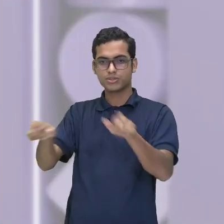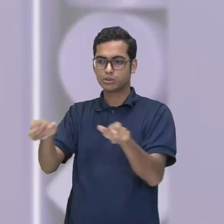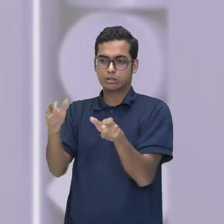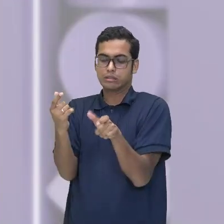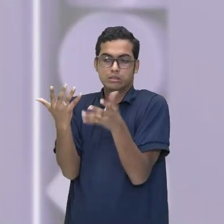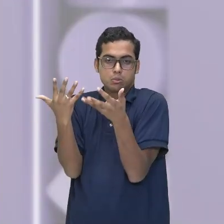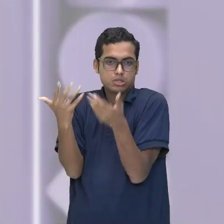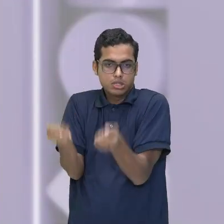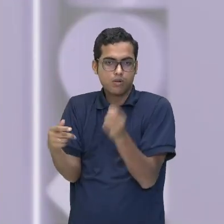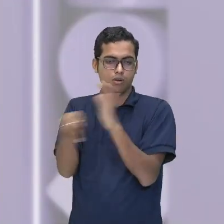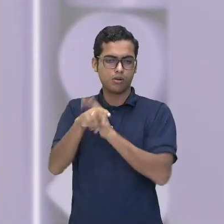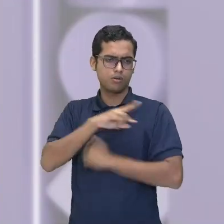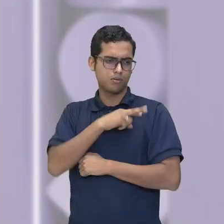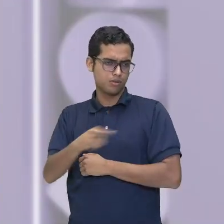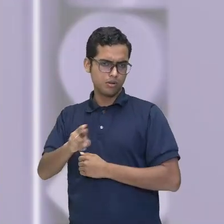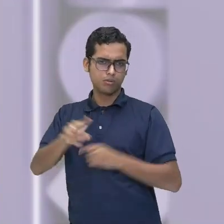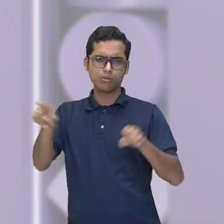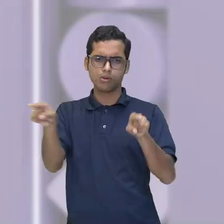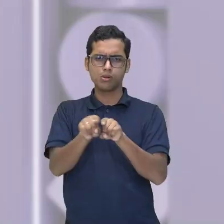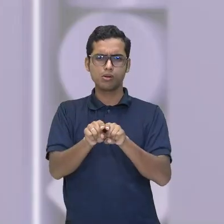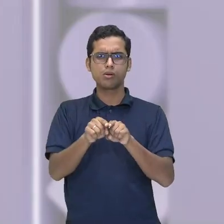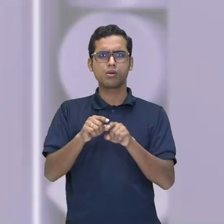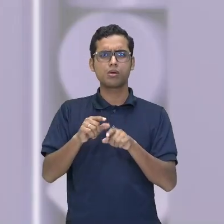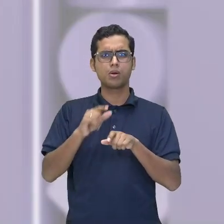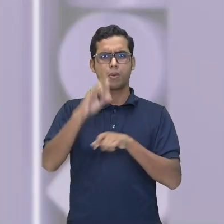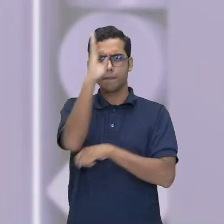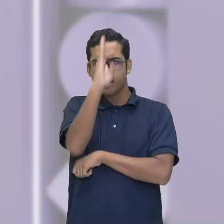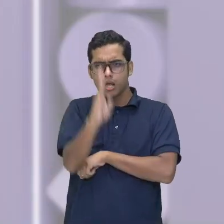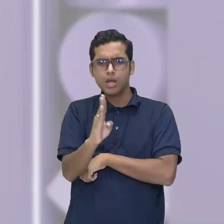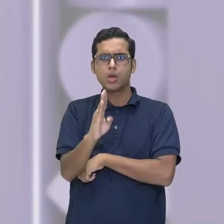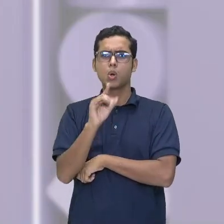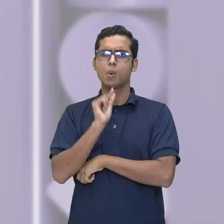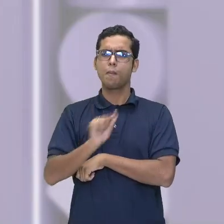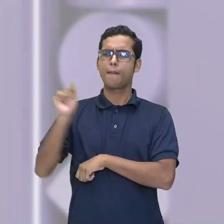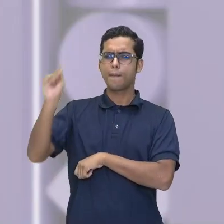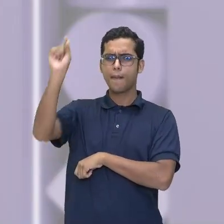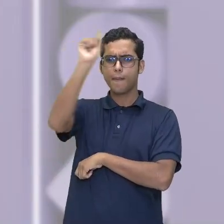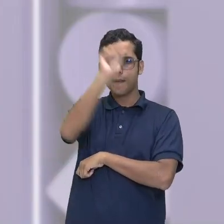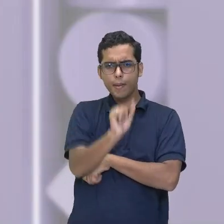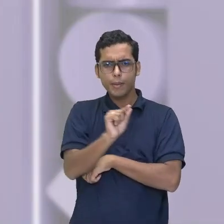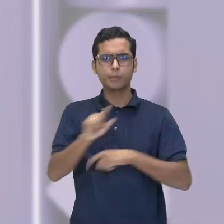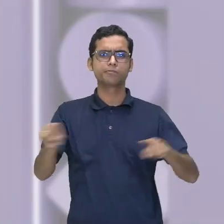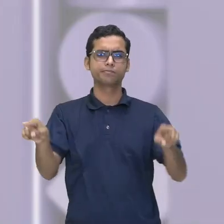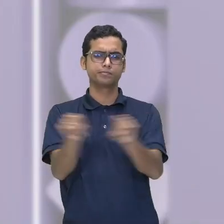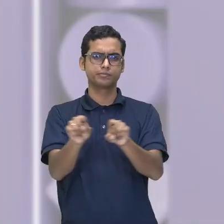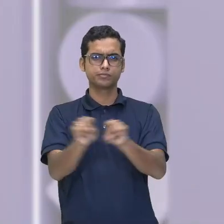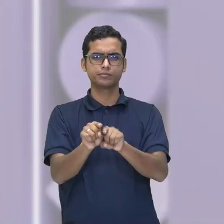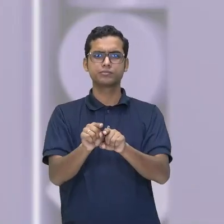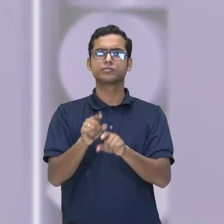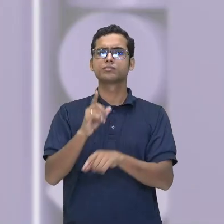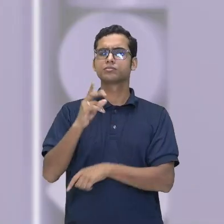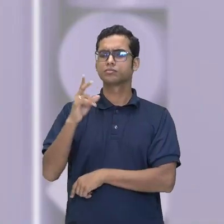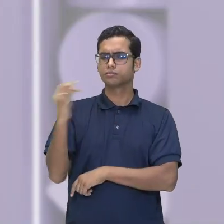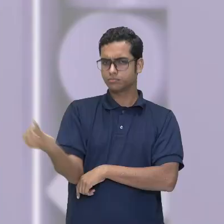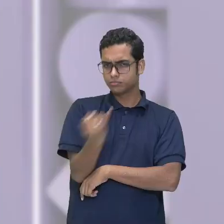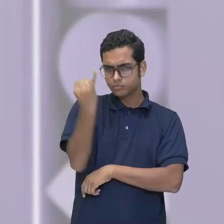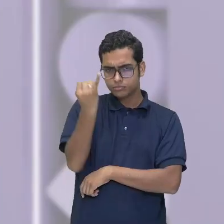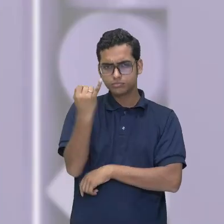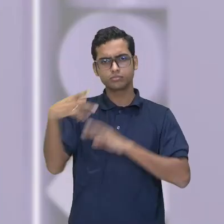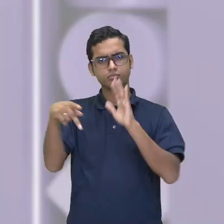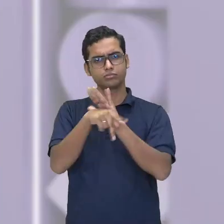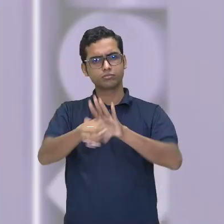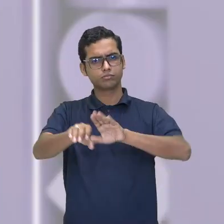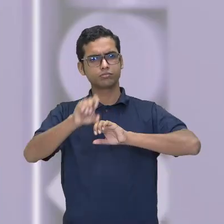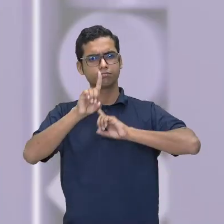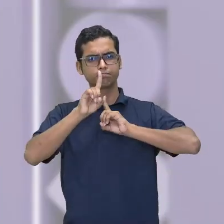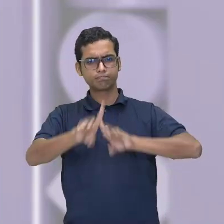religião. Aqui em Manaus e em muitos lugares do Brasil nós presenciamos isso. Eu quero frisar isso, que é parte também da doutrina e da